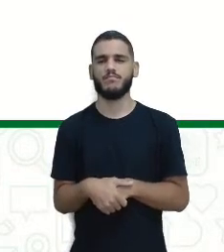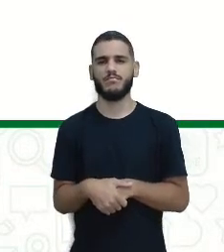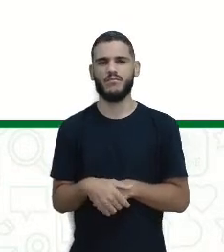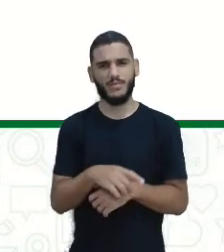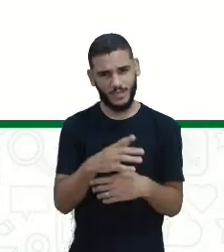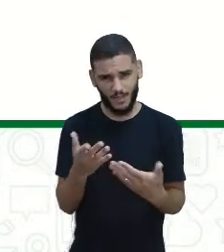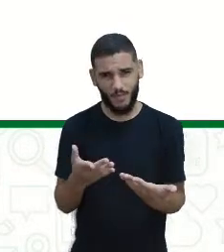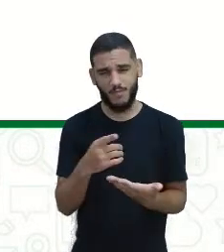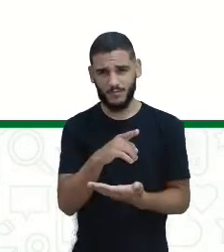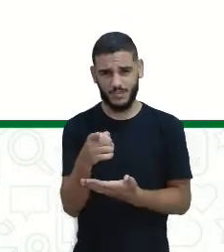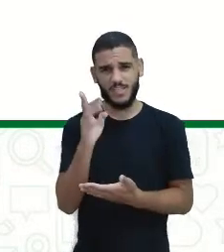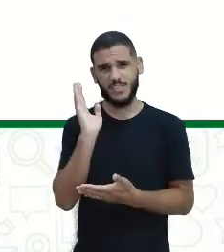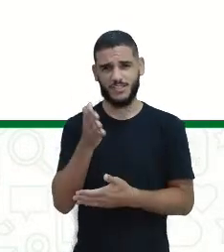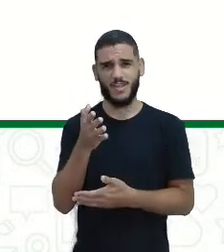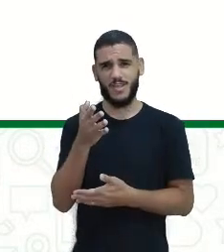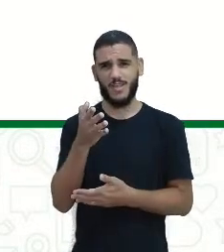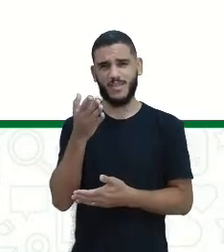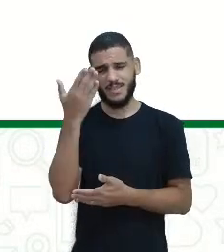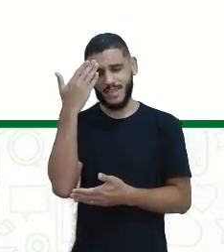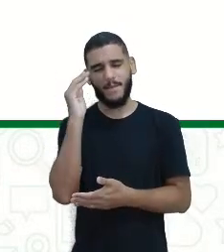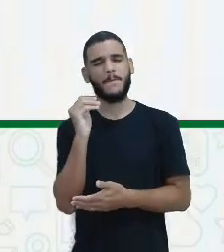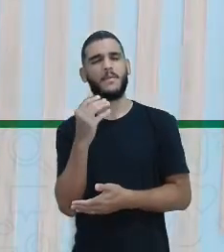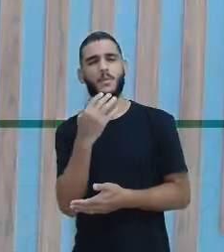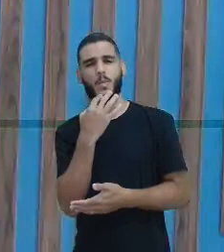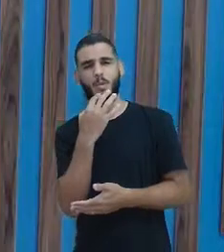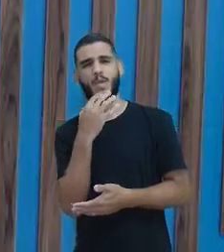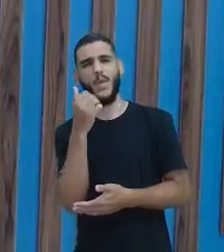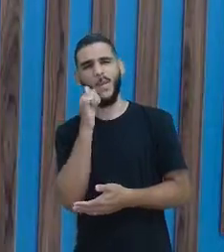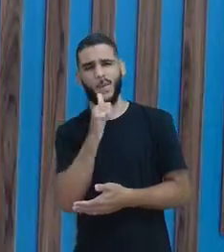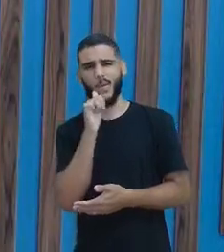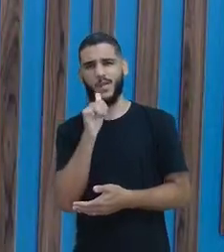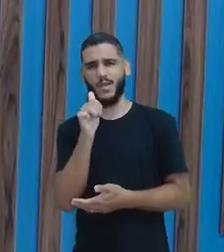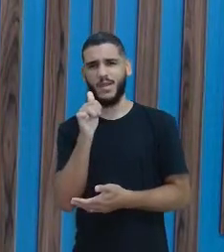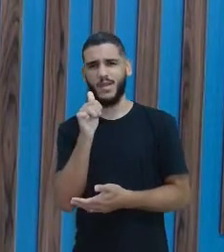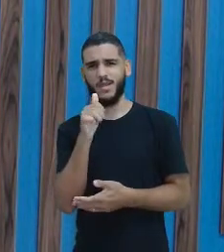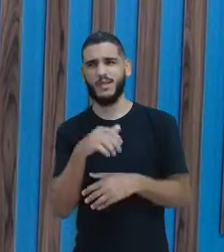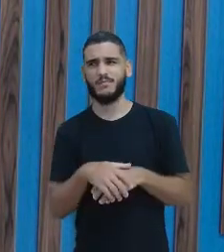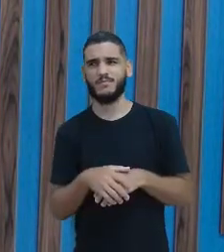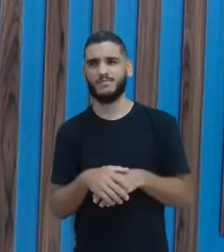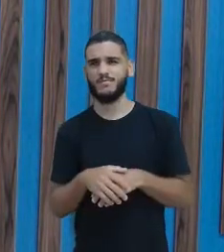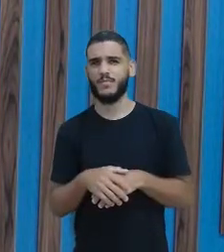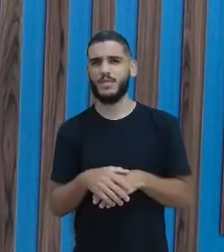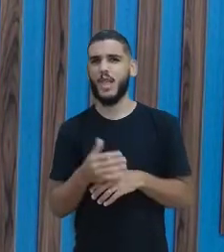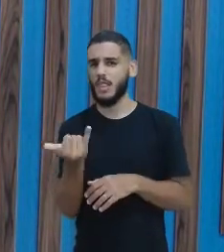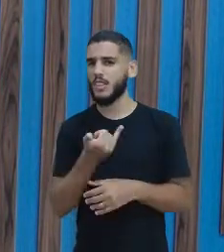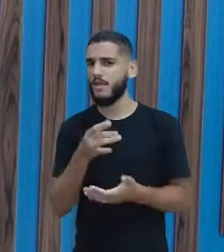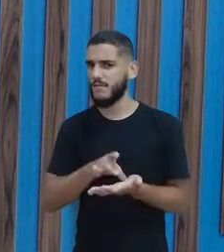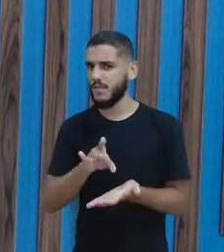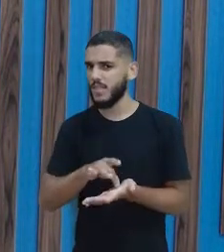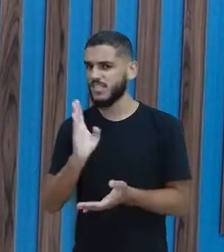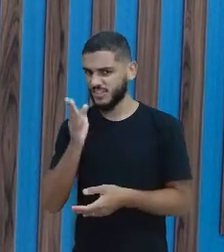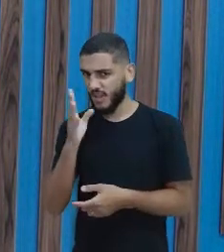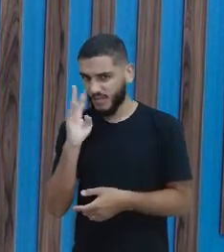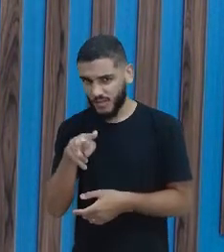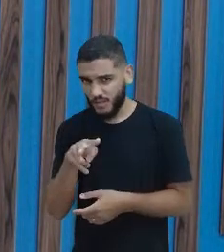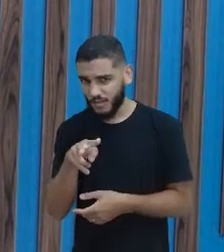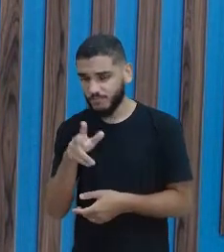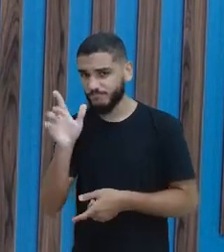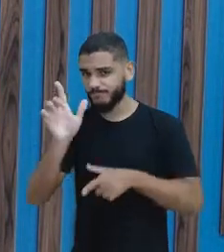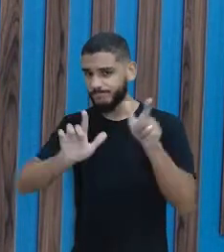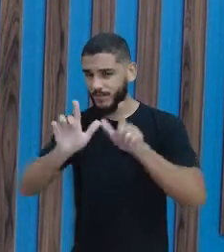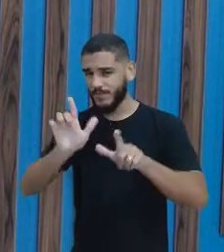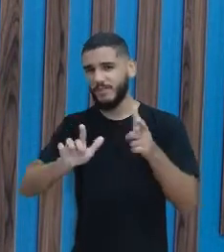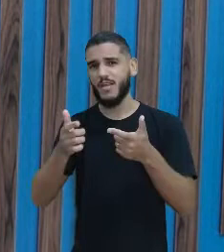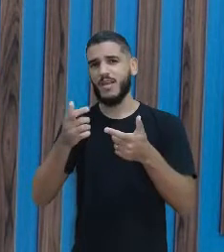Vem cá, você já tinha ouvido falar de Wangari Maathai? Fala a verdade. Já tinha visto na